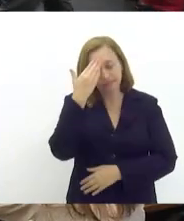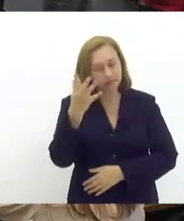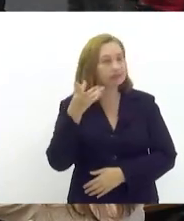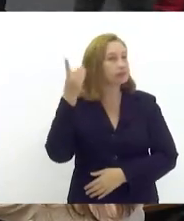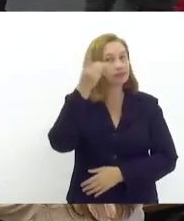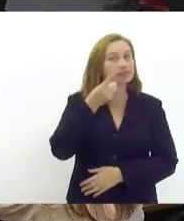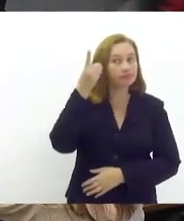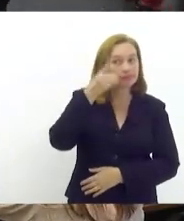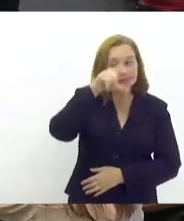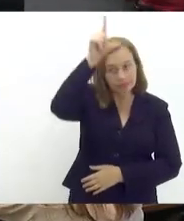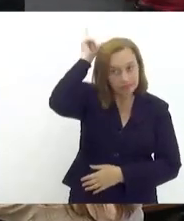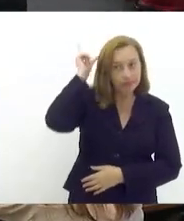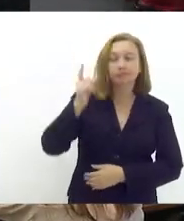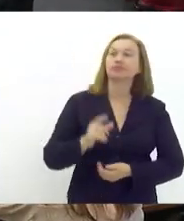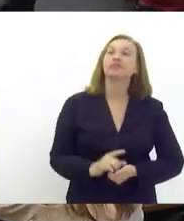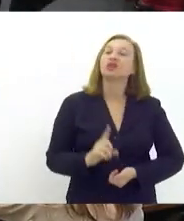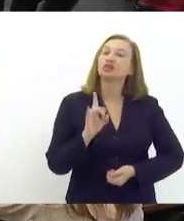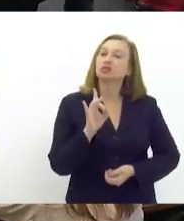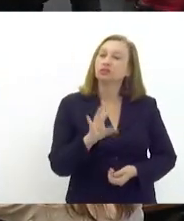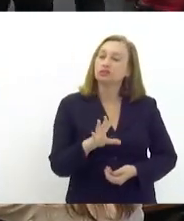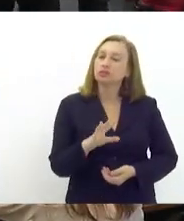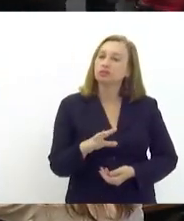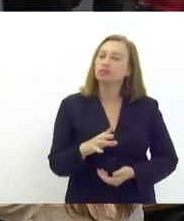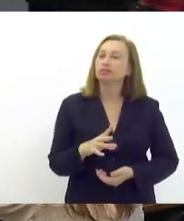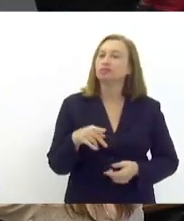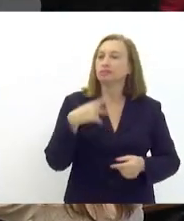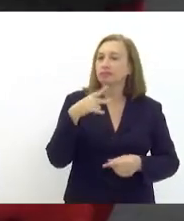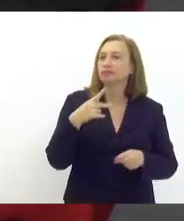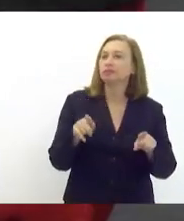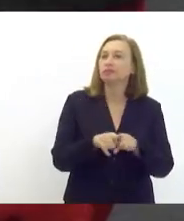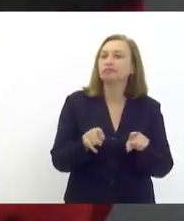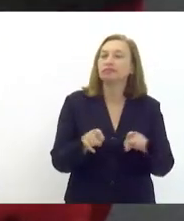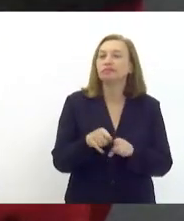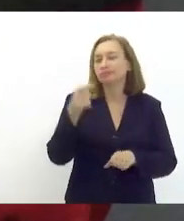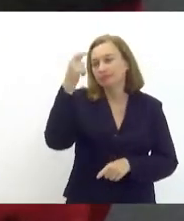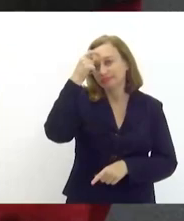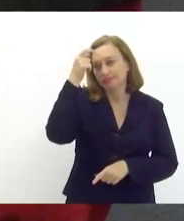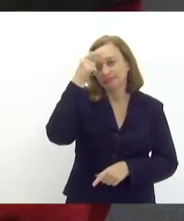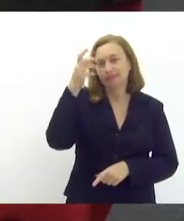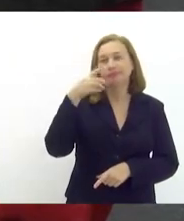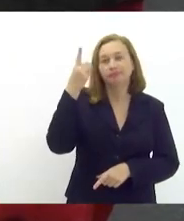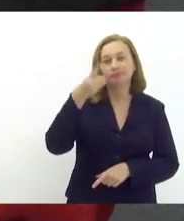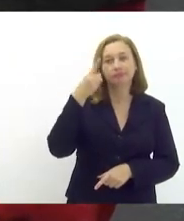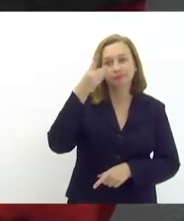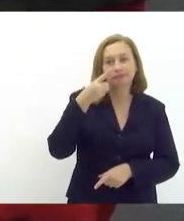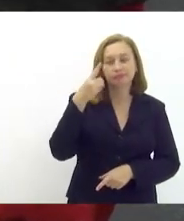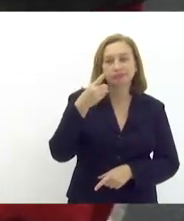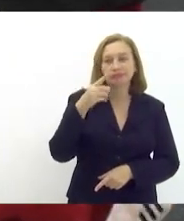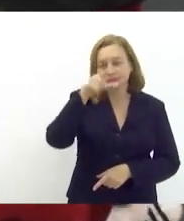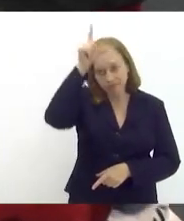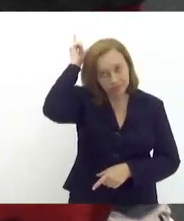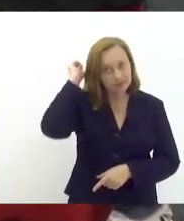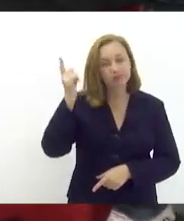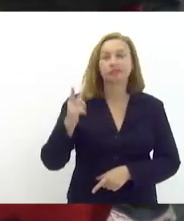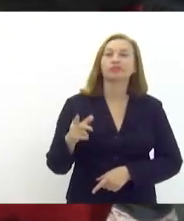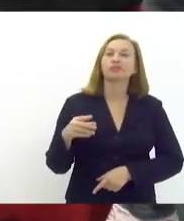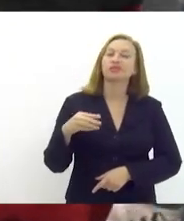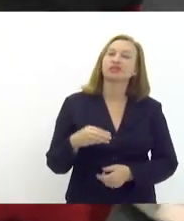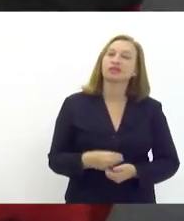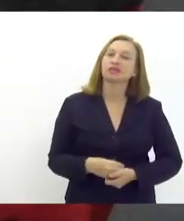Deputado Luiz Paulo só para trazer também a memória Deputado Luiz Paulo que são as nossas